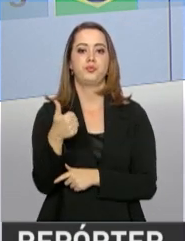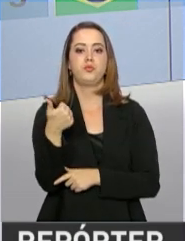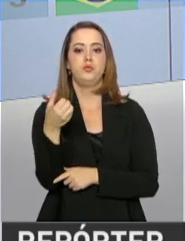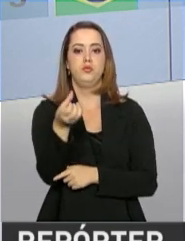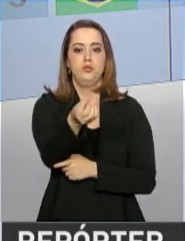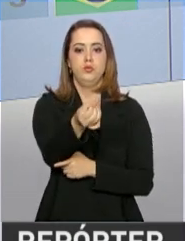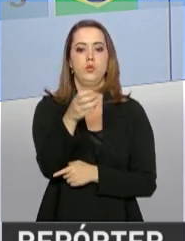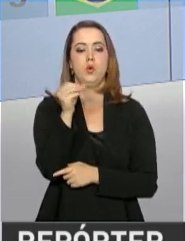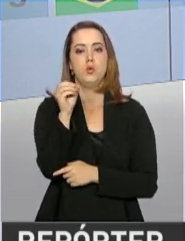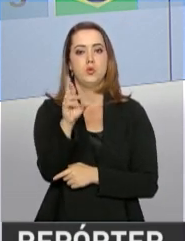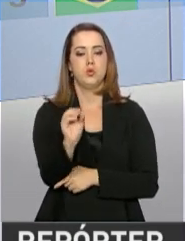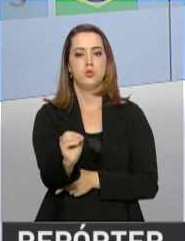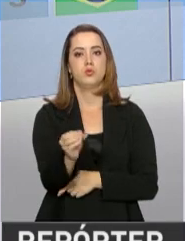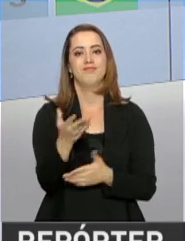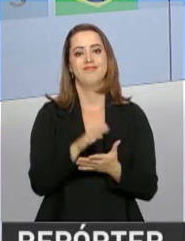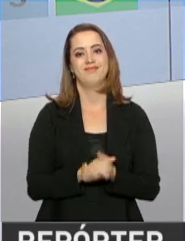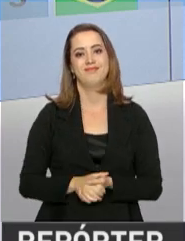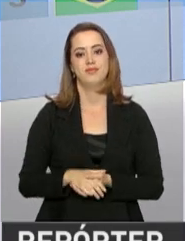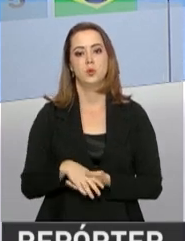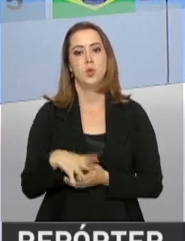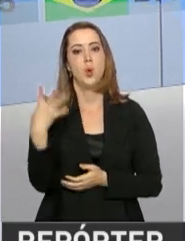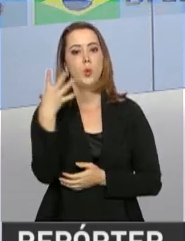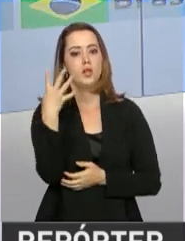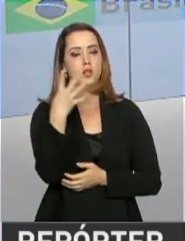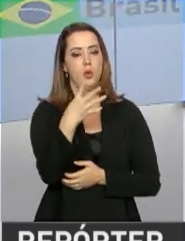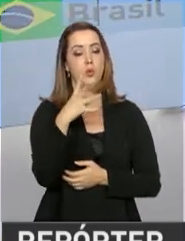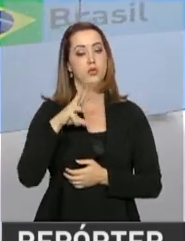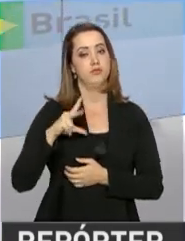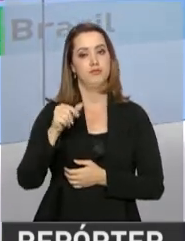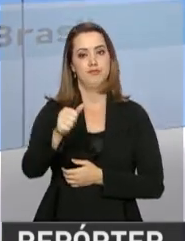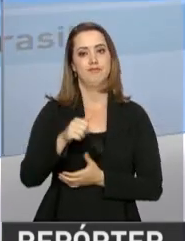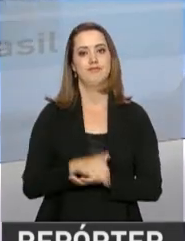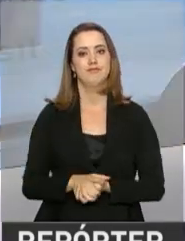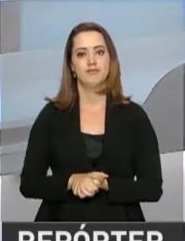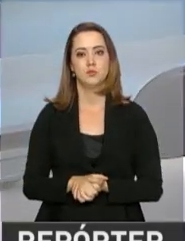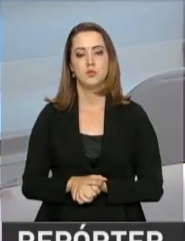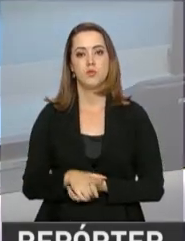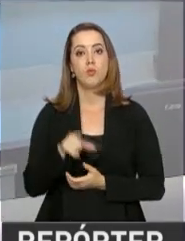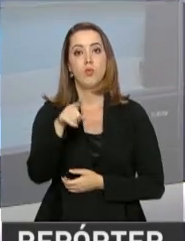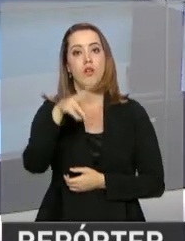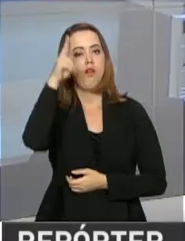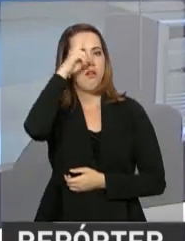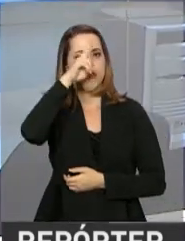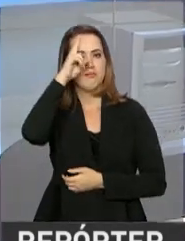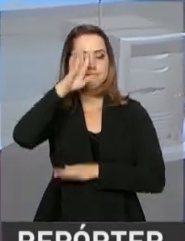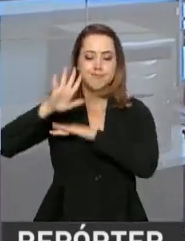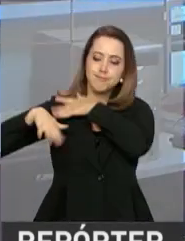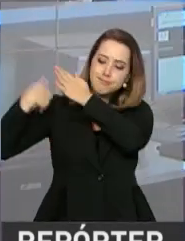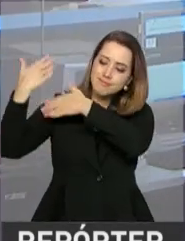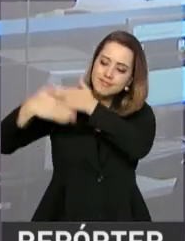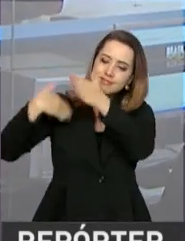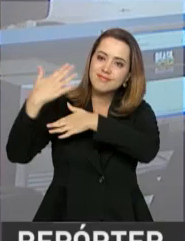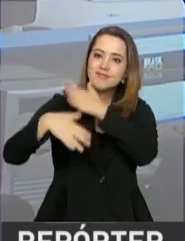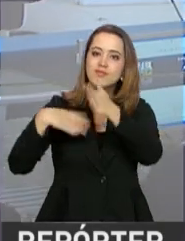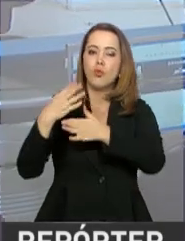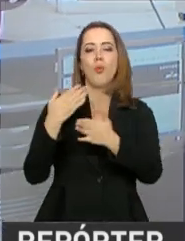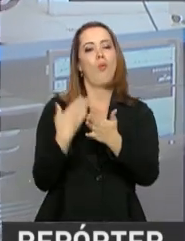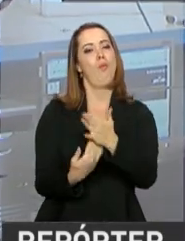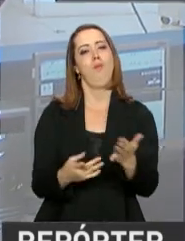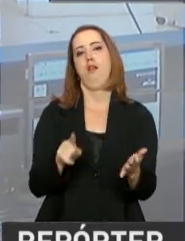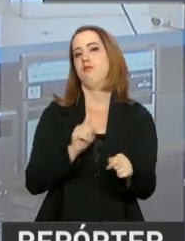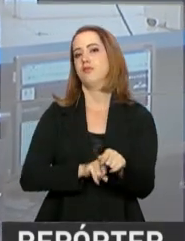16 de prata 12 de bronze 44 no total história e tradição que não se perdem no tempo